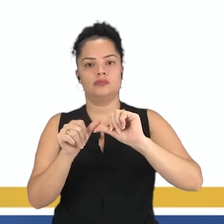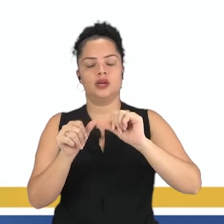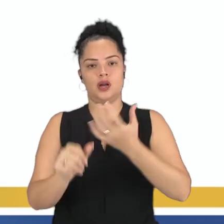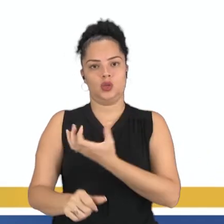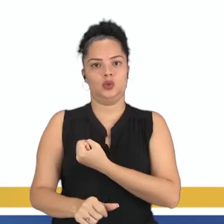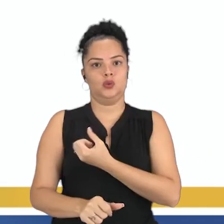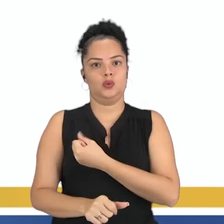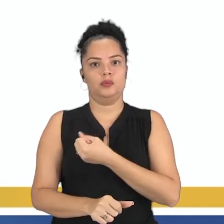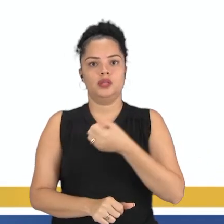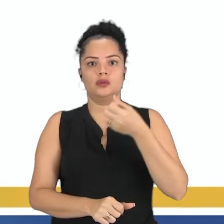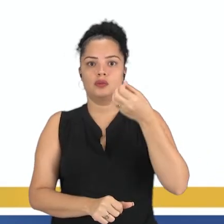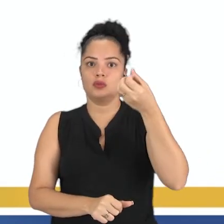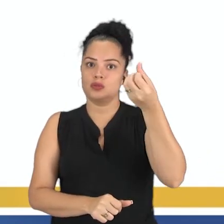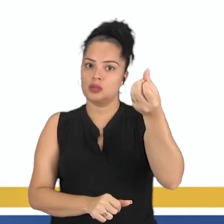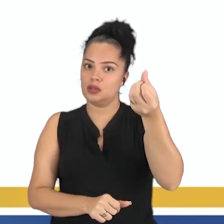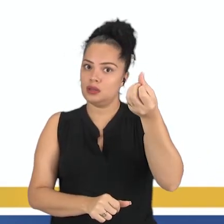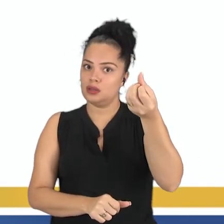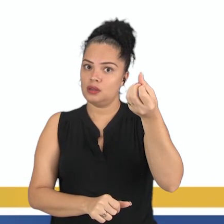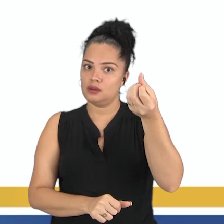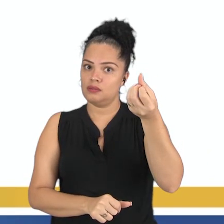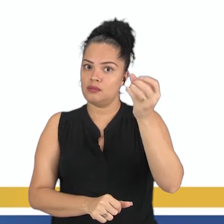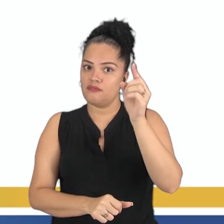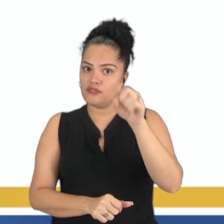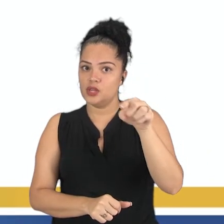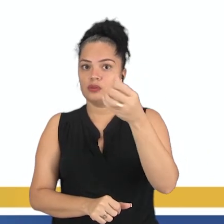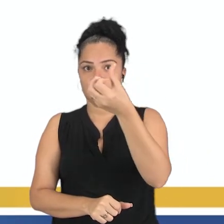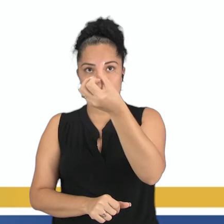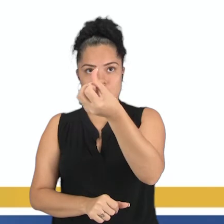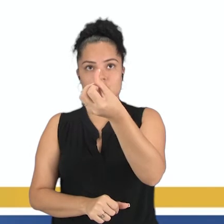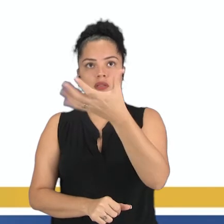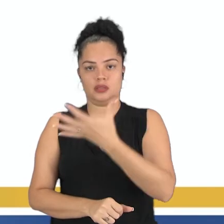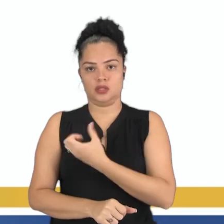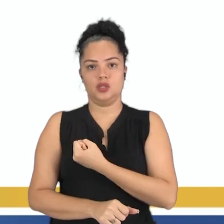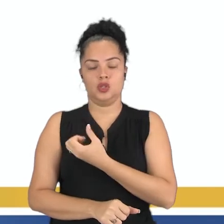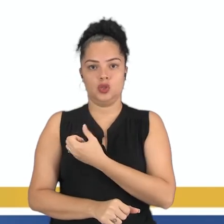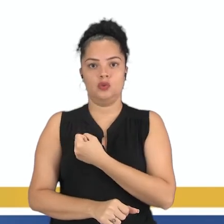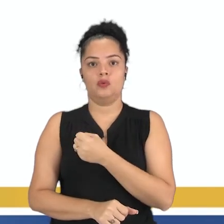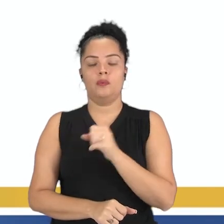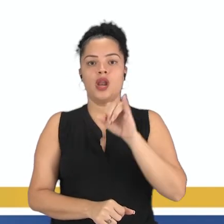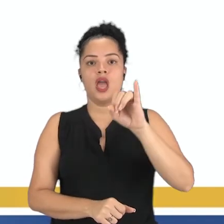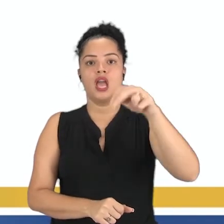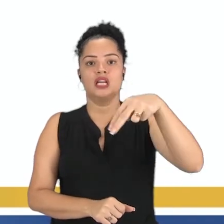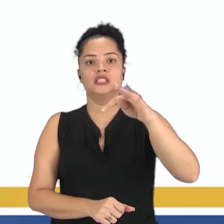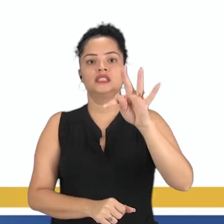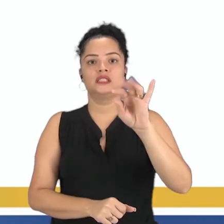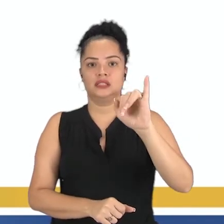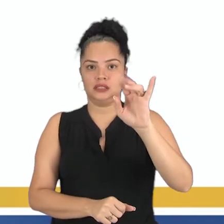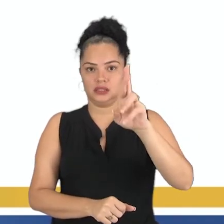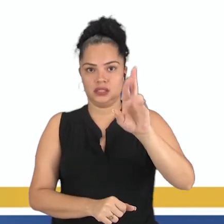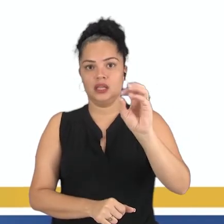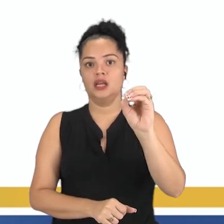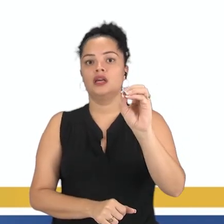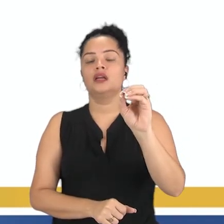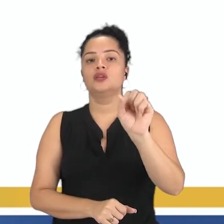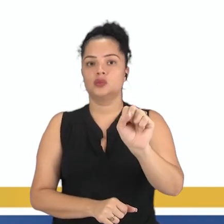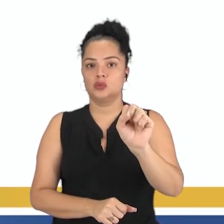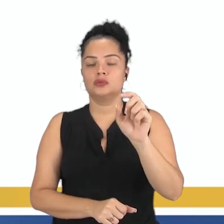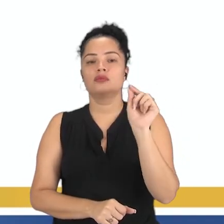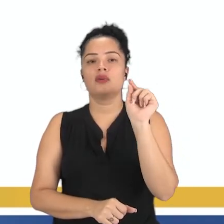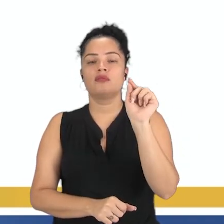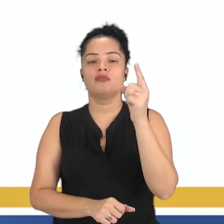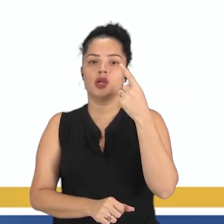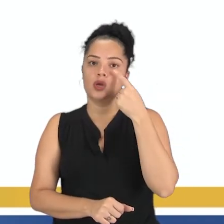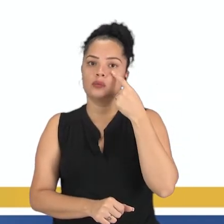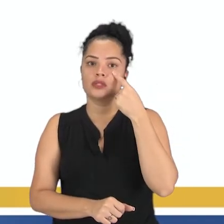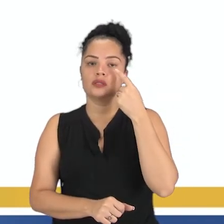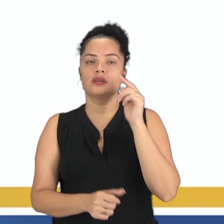por 0,6 numa divisão de dois números inteiros. Então, para isso, o que a gente vai fazer? Vamos lá. Eu quero que você observe o